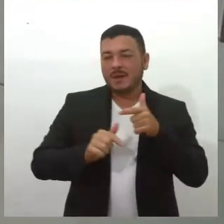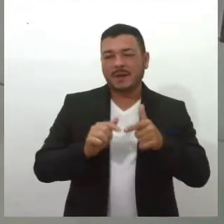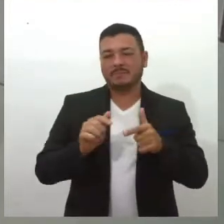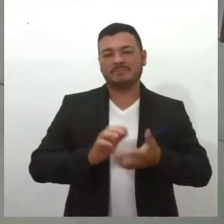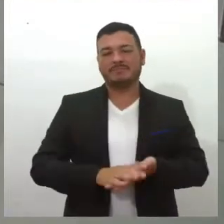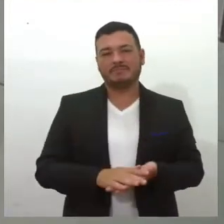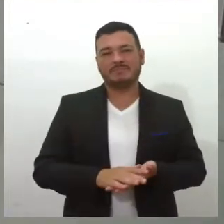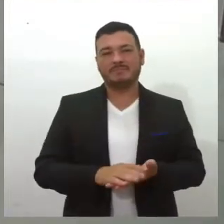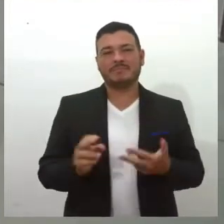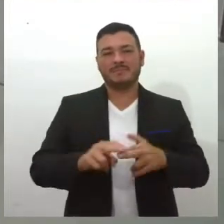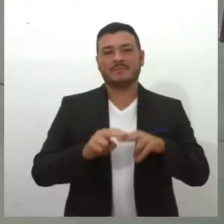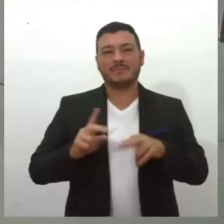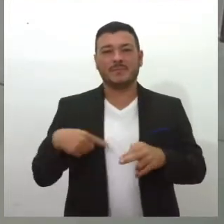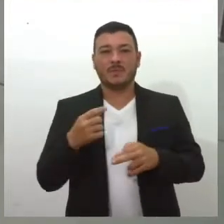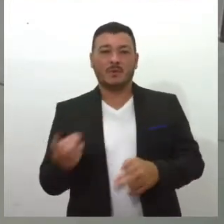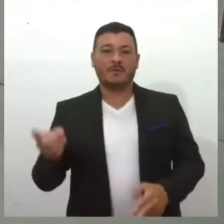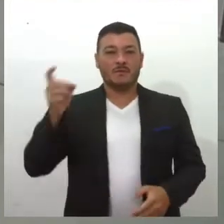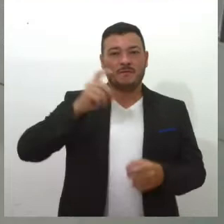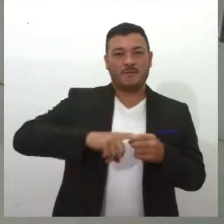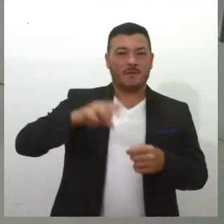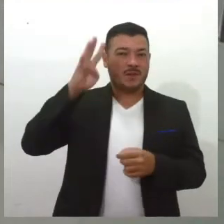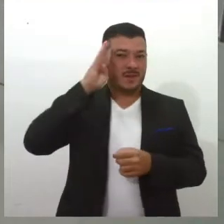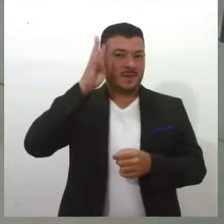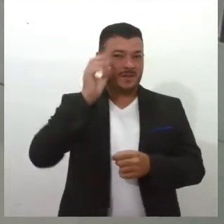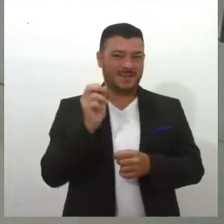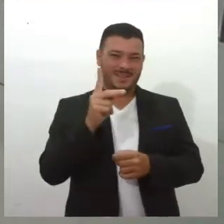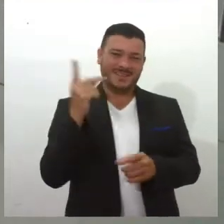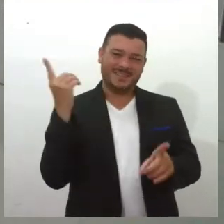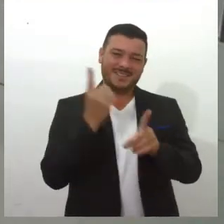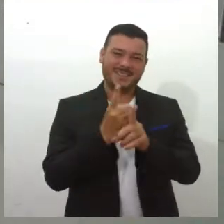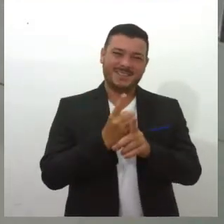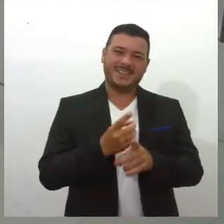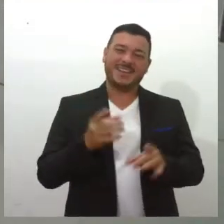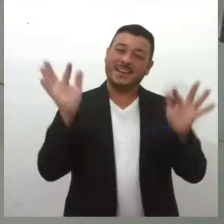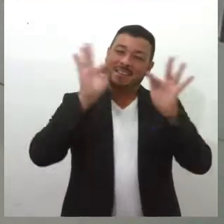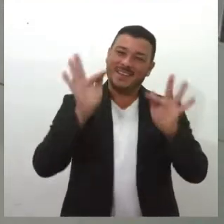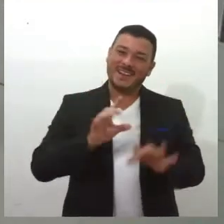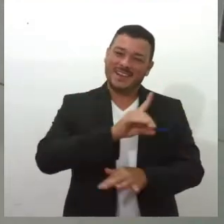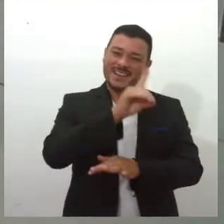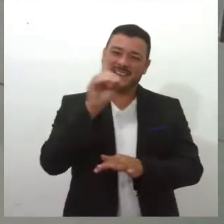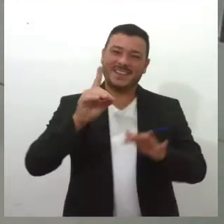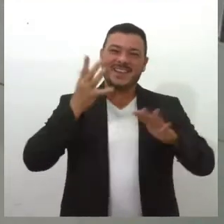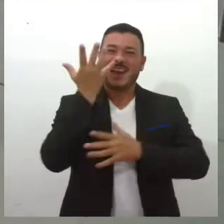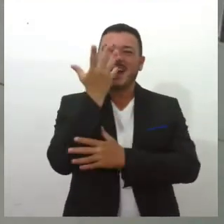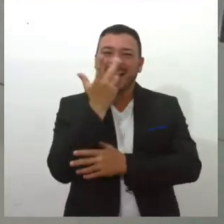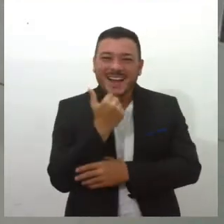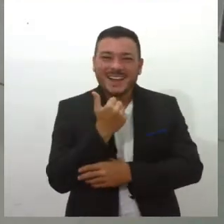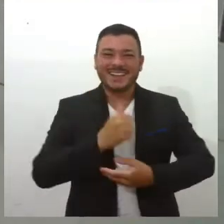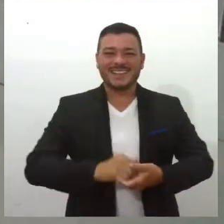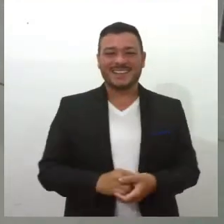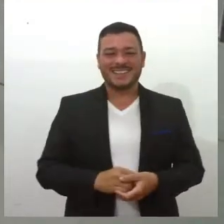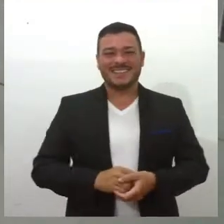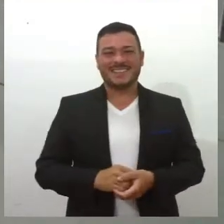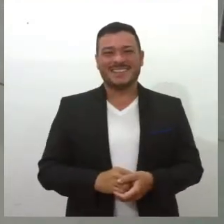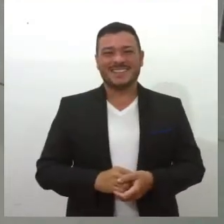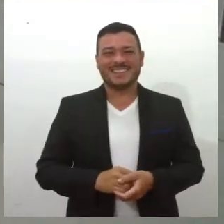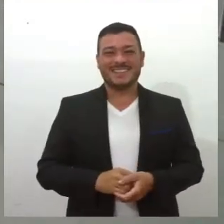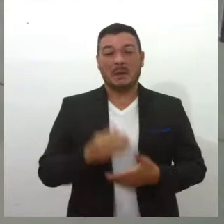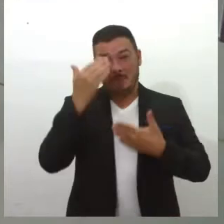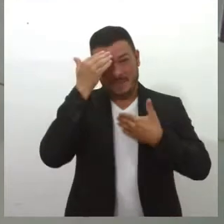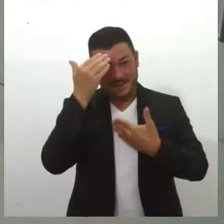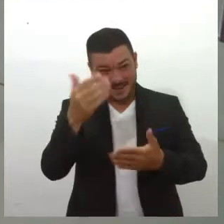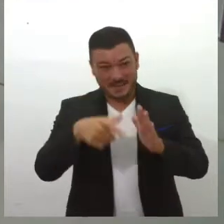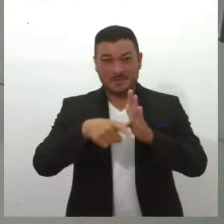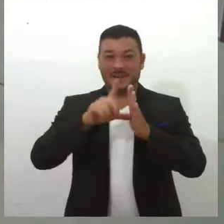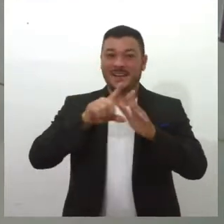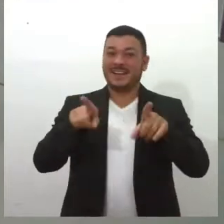funcionar. E aí a gente volta a se encontrar na quarta-feira, tá bom, Júnior? Feliz Dia das Crianças para você, Júnior Matos. Obrigado, mas antes,